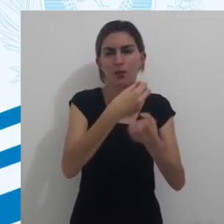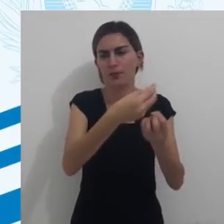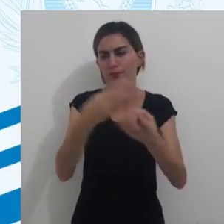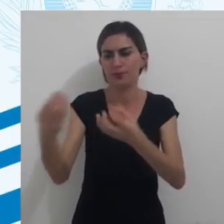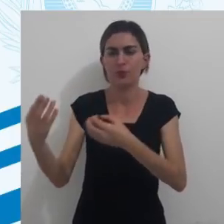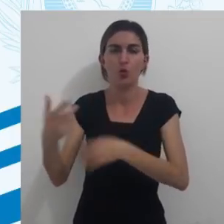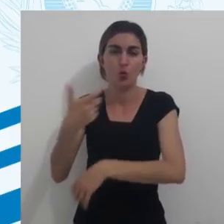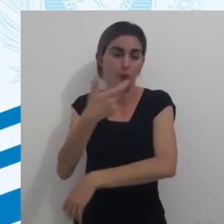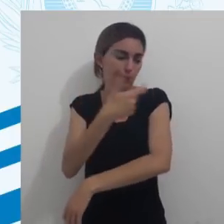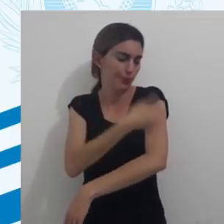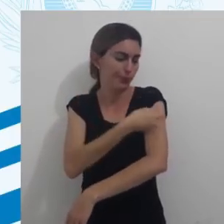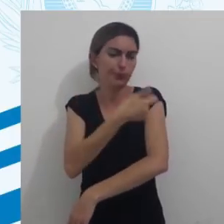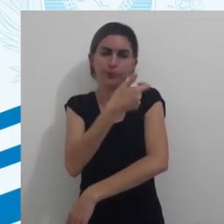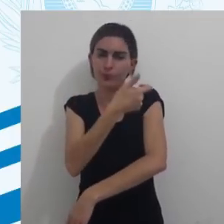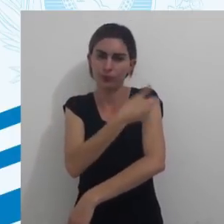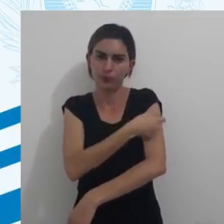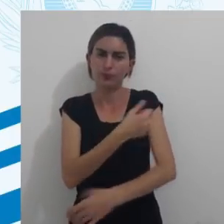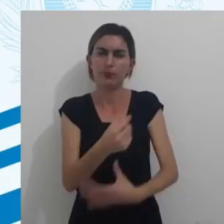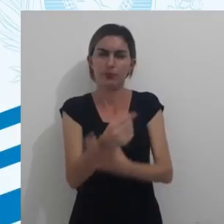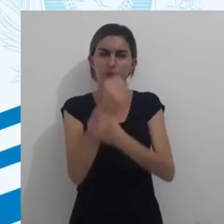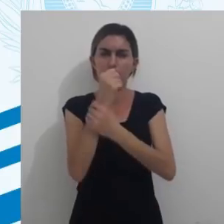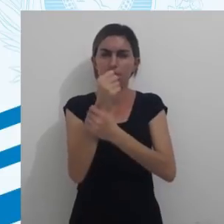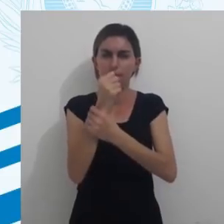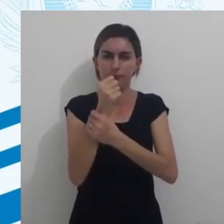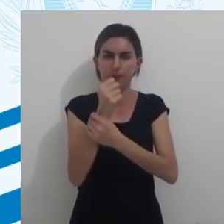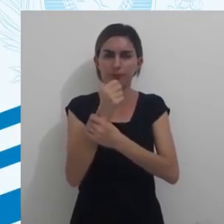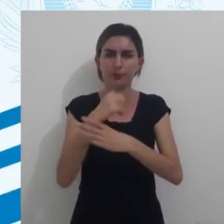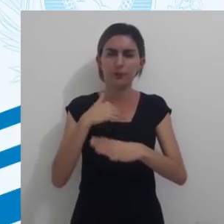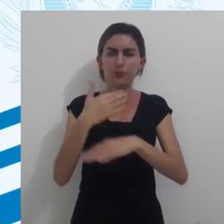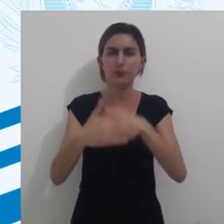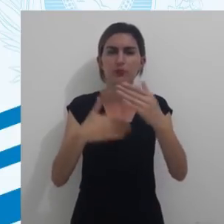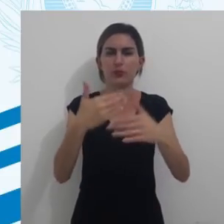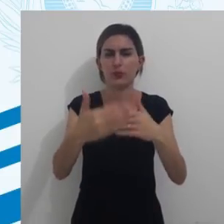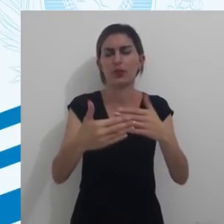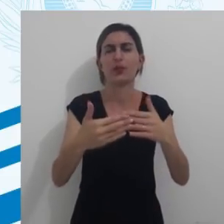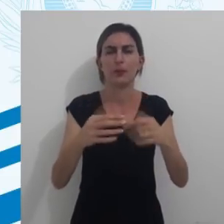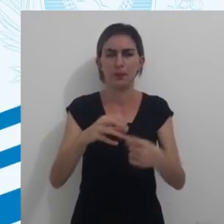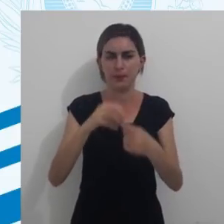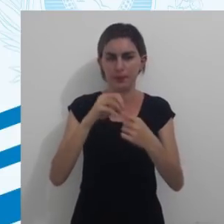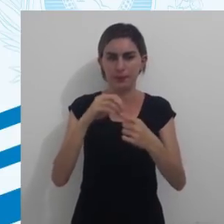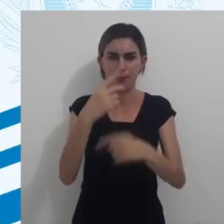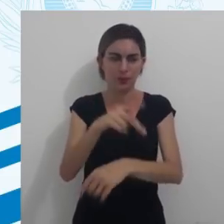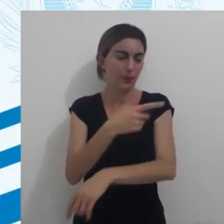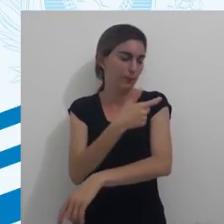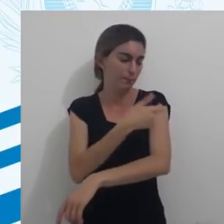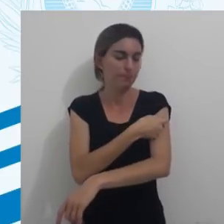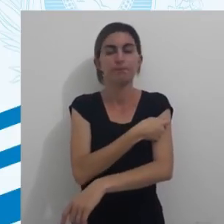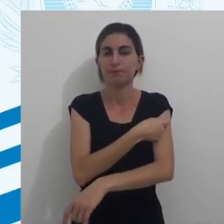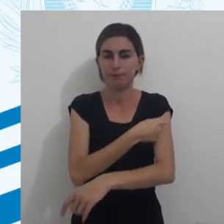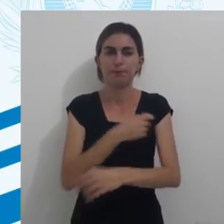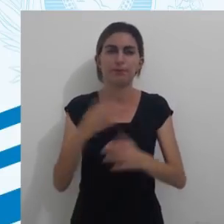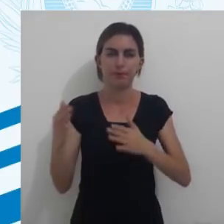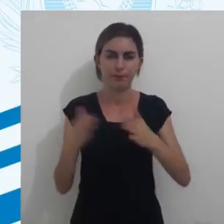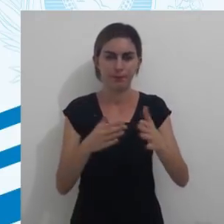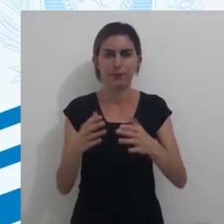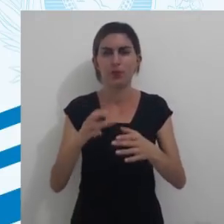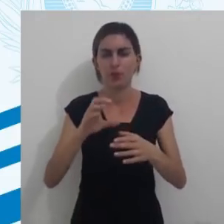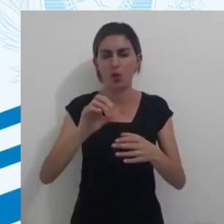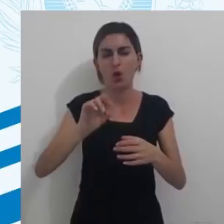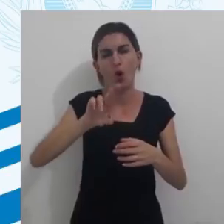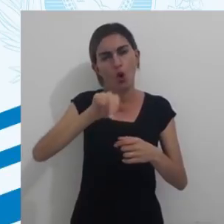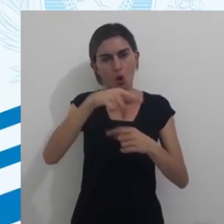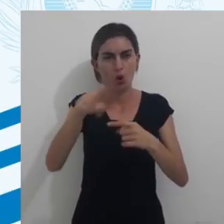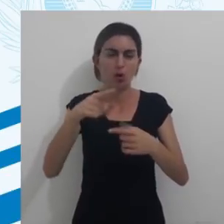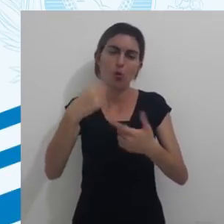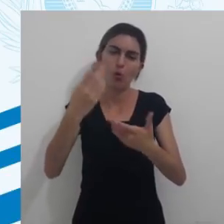ou injeção com a garantia da sua deposição preferencial em um determinado órgão